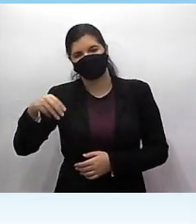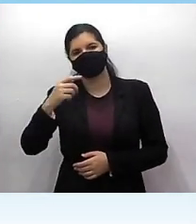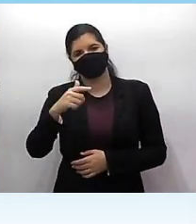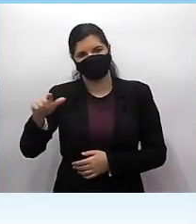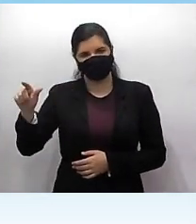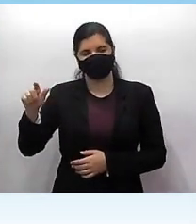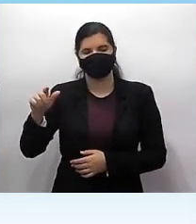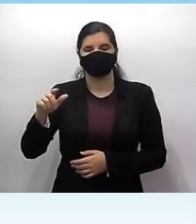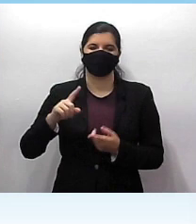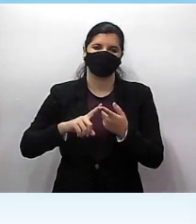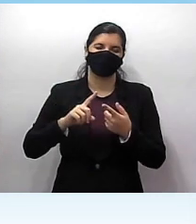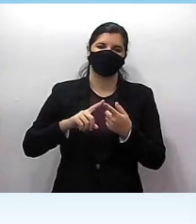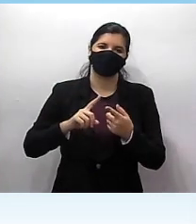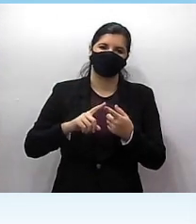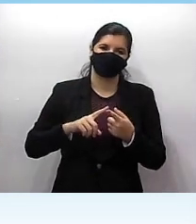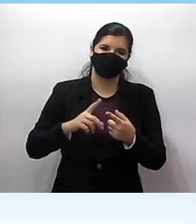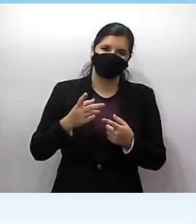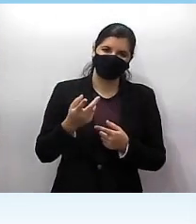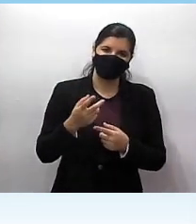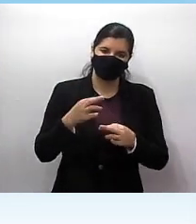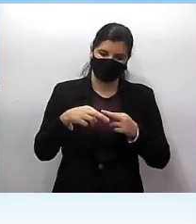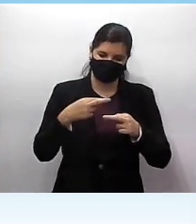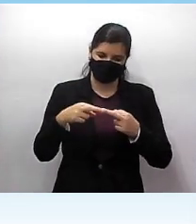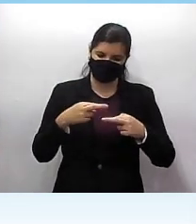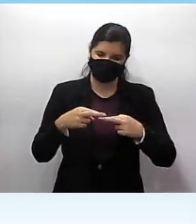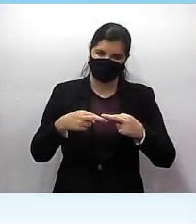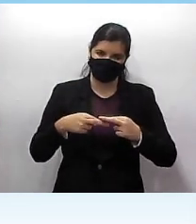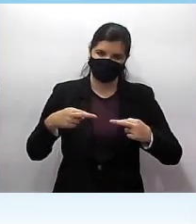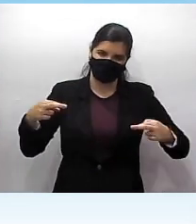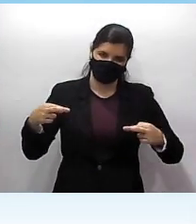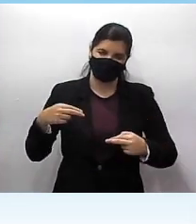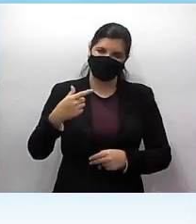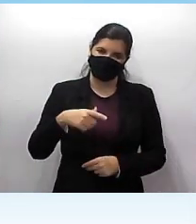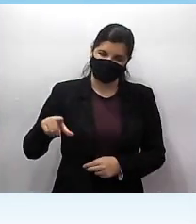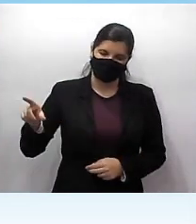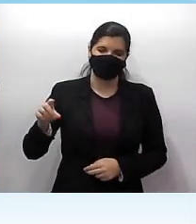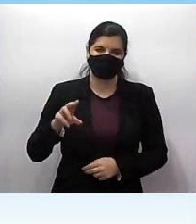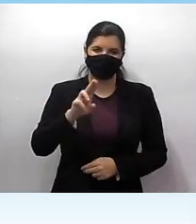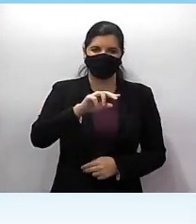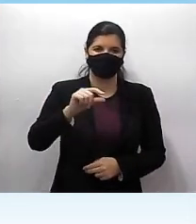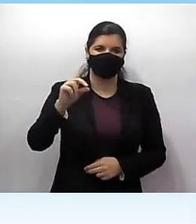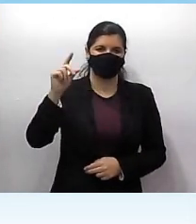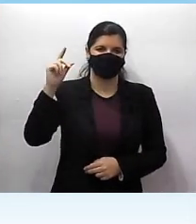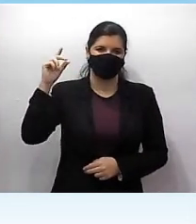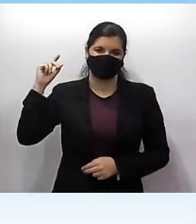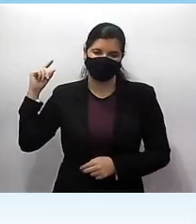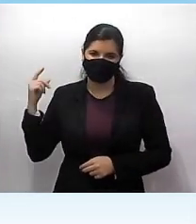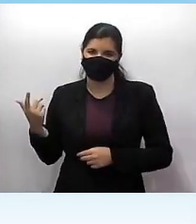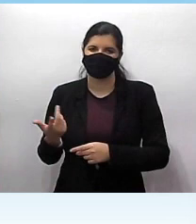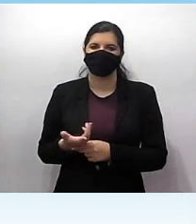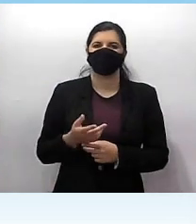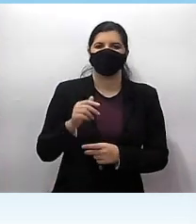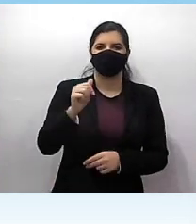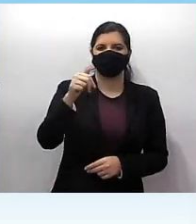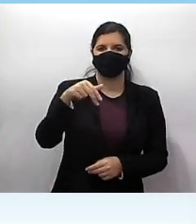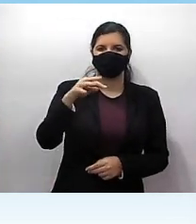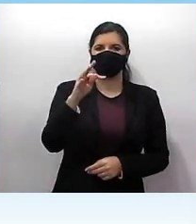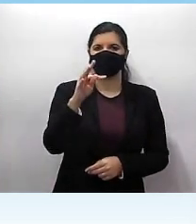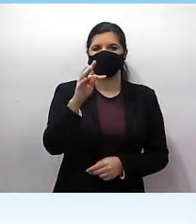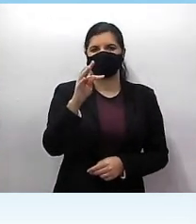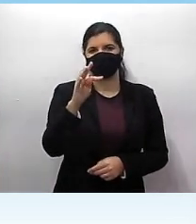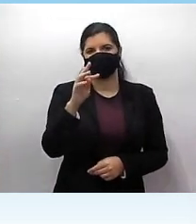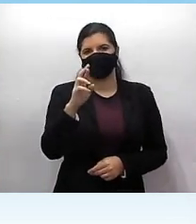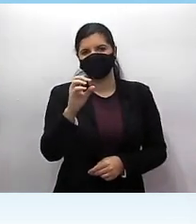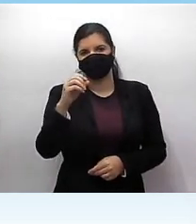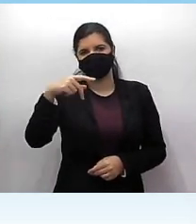unidades, além do próprio nó, claro, e de outras unidades antigas chamadas unidades antropométricas,